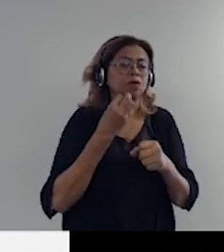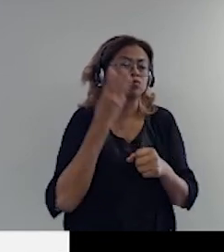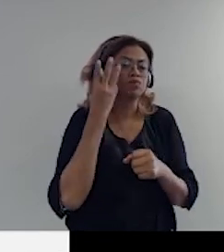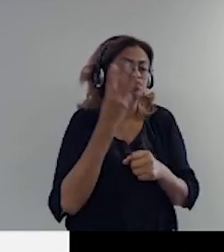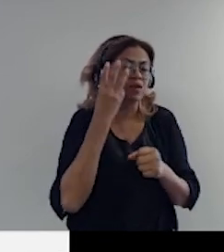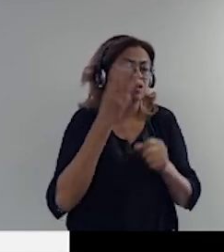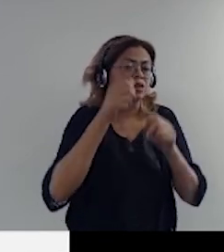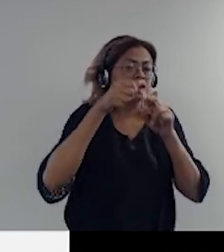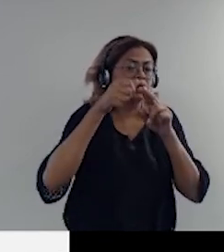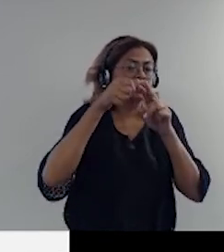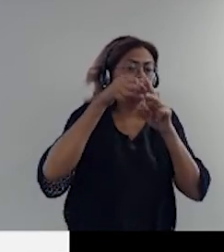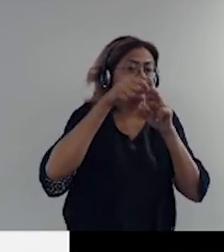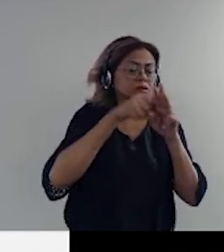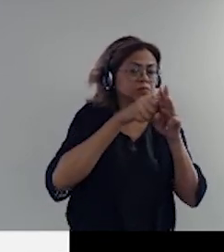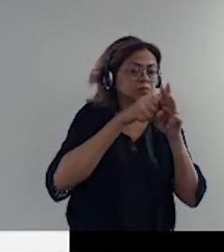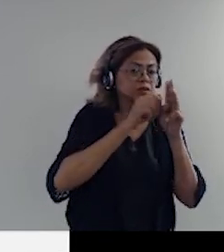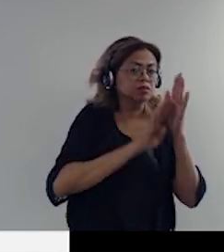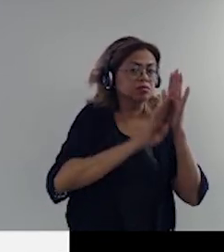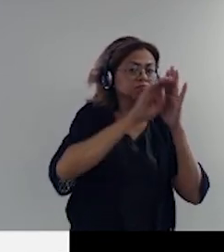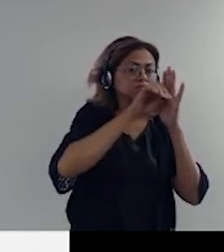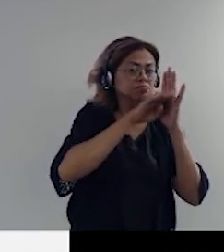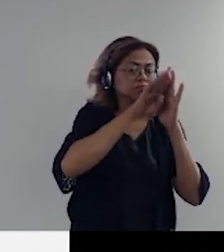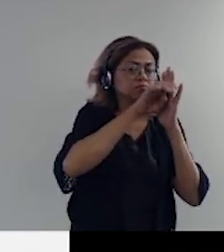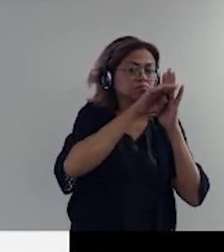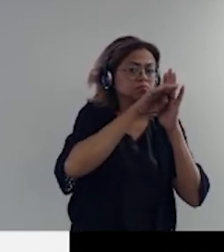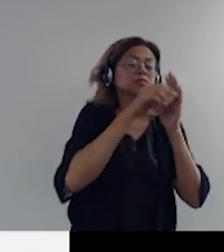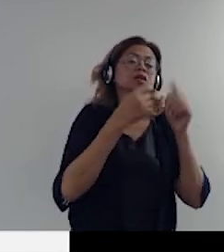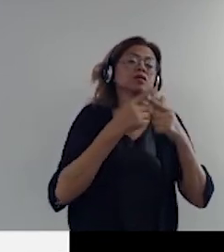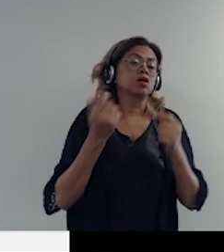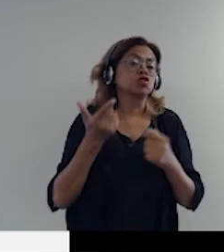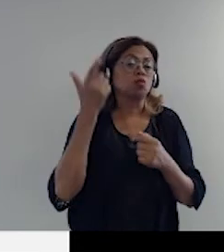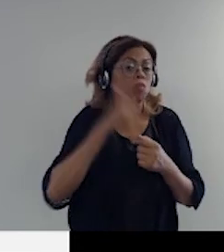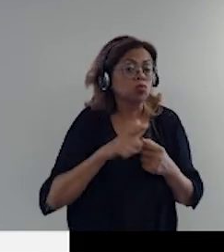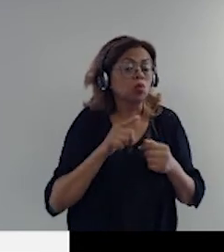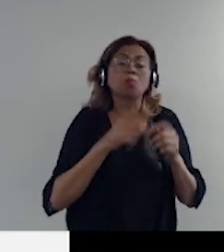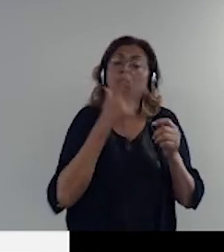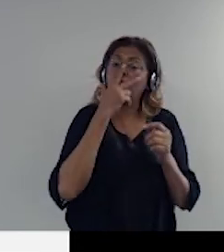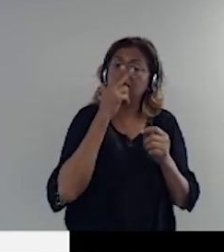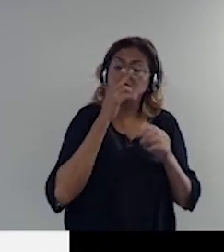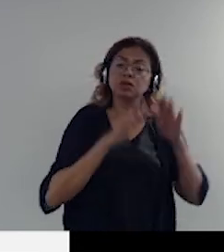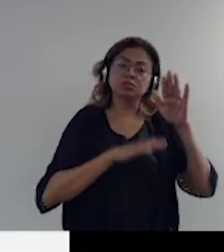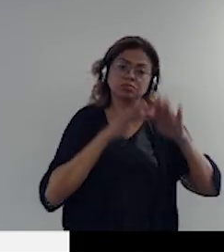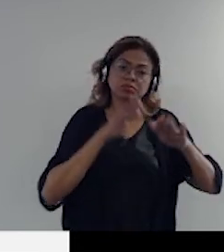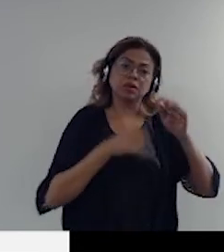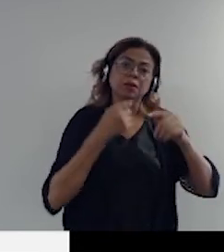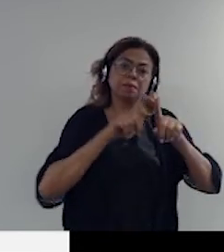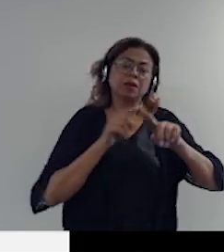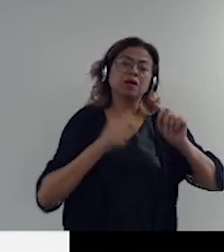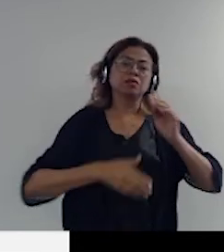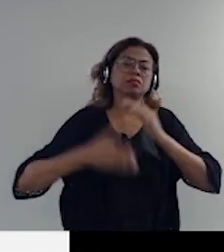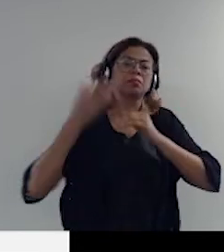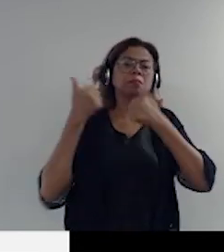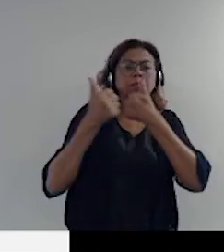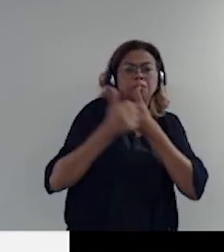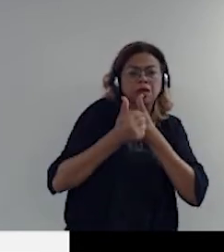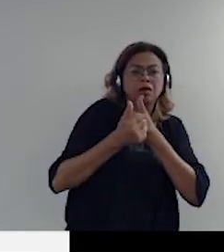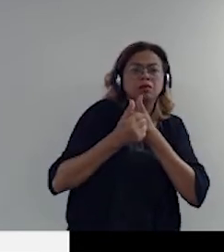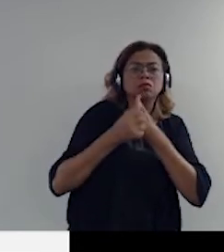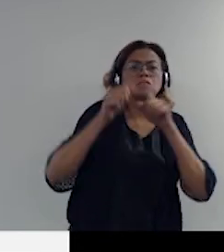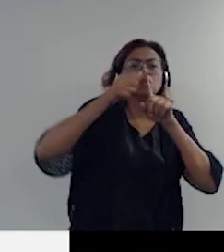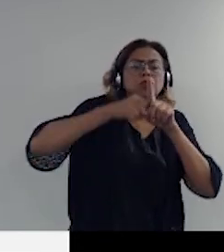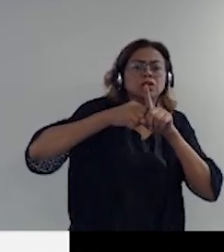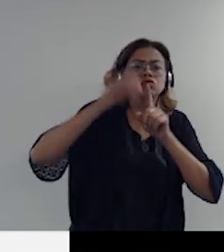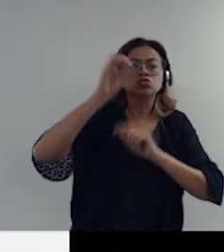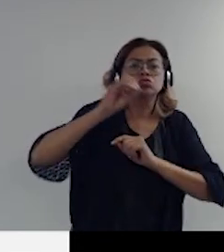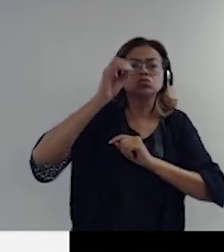estava operando não nos patamares parecidos, mas nos patamares de outubro passado. Então, foi uma